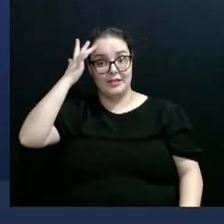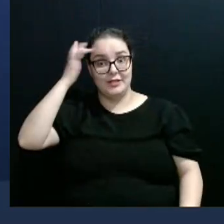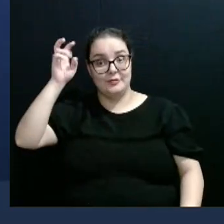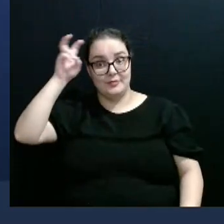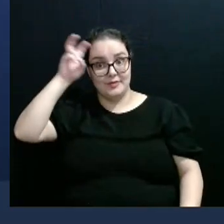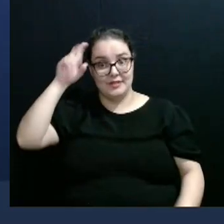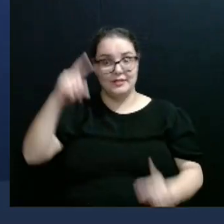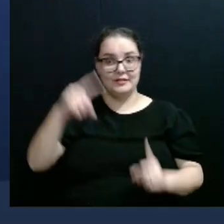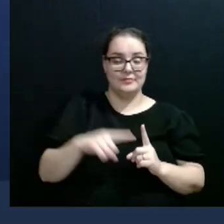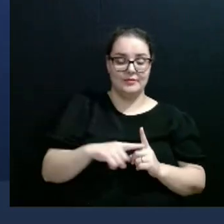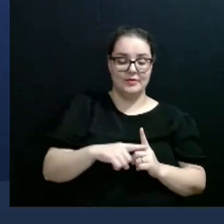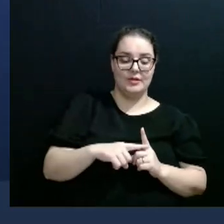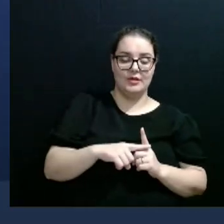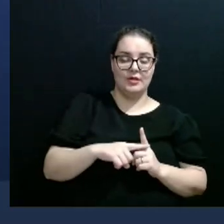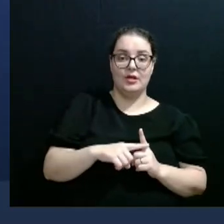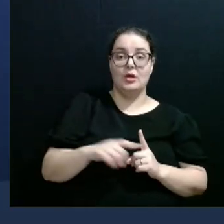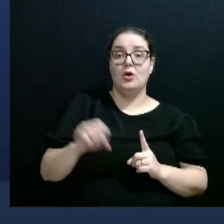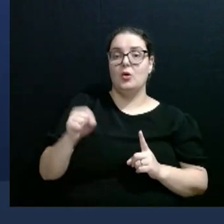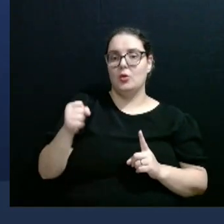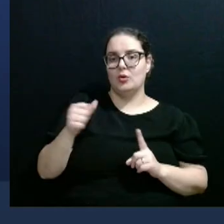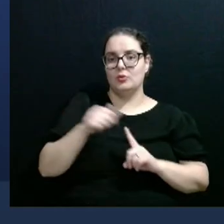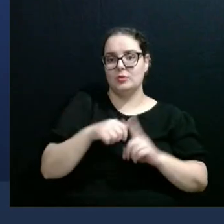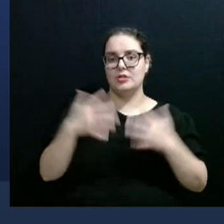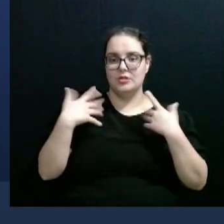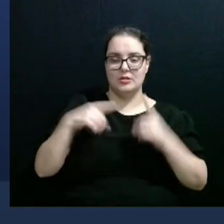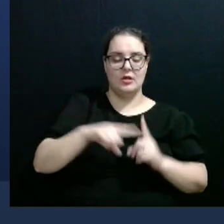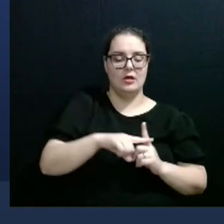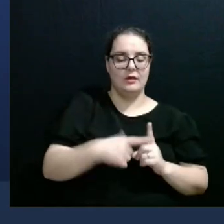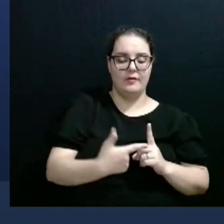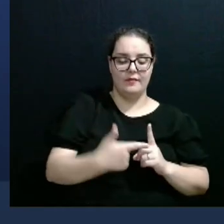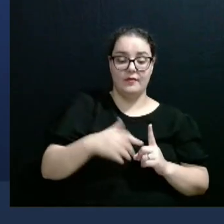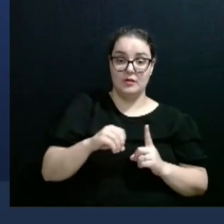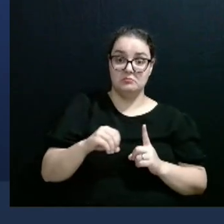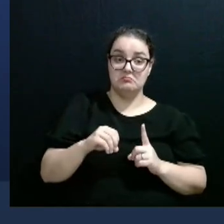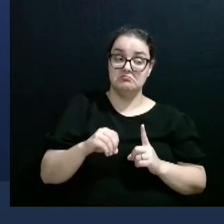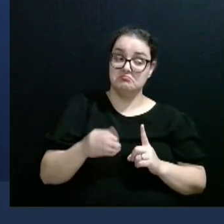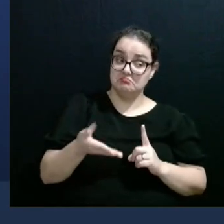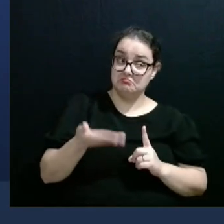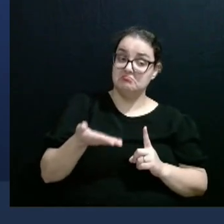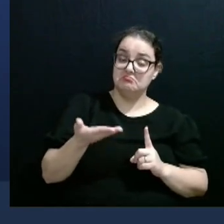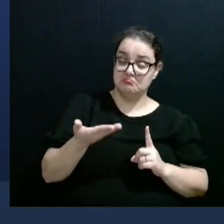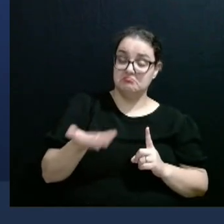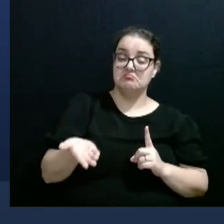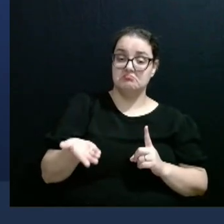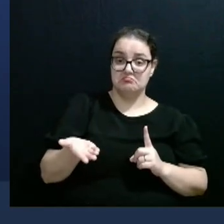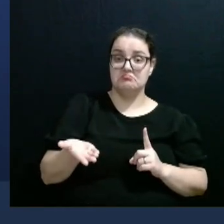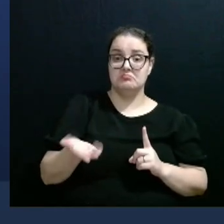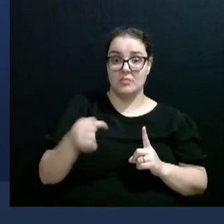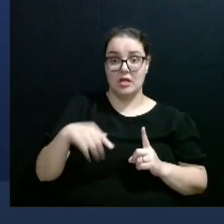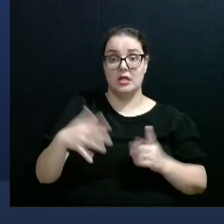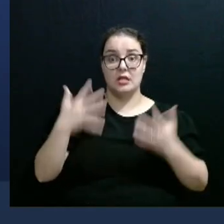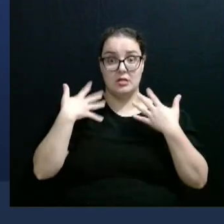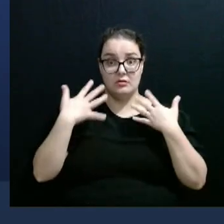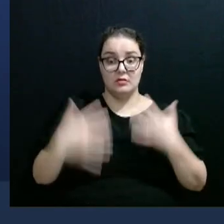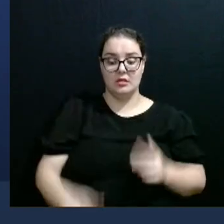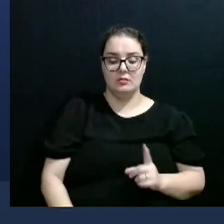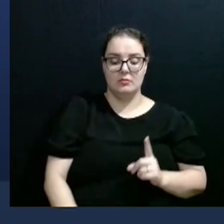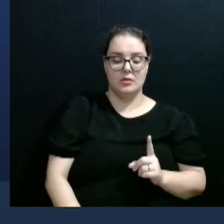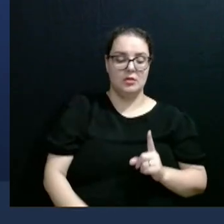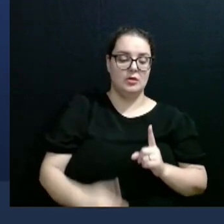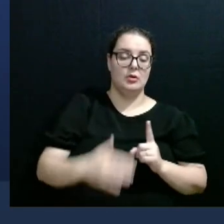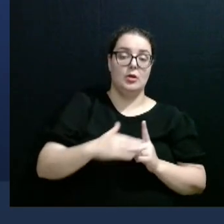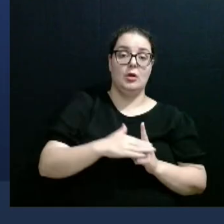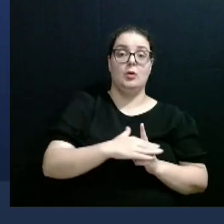de janeiro, mínima de 20 graus. Já é uma mínima elevada, né, para este verão. Ao longo do dia, essa